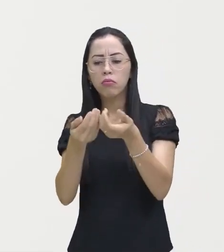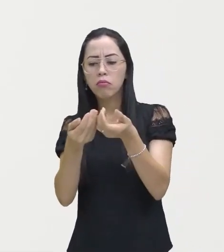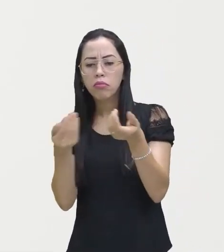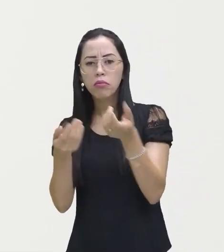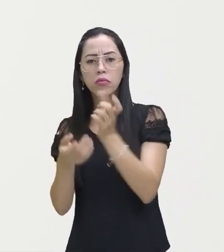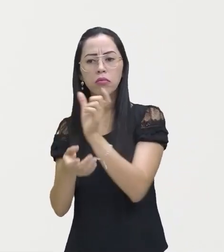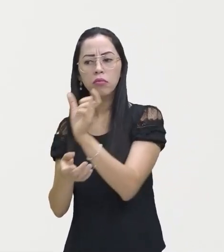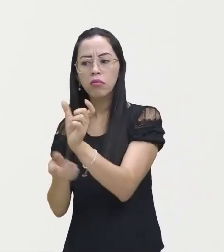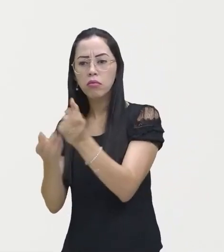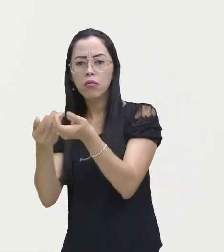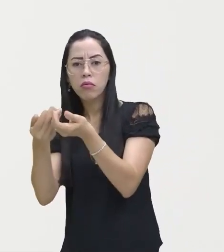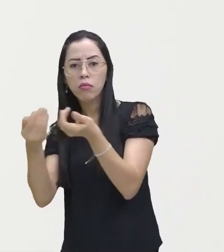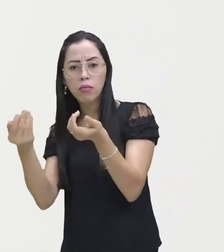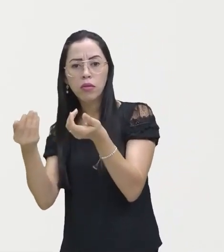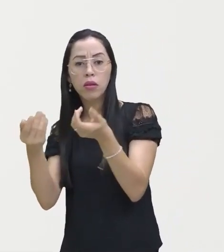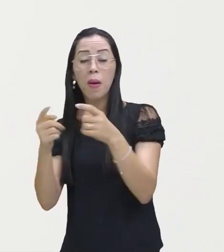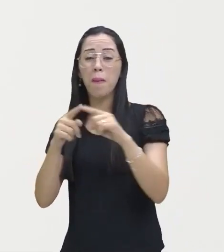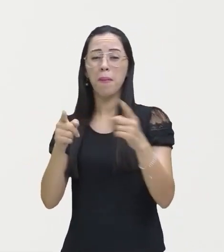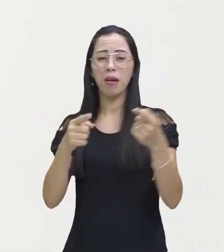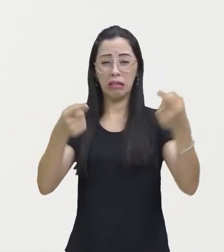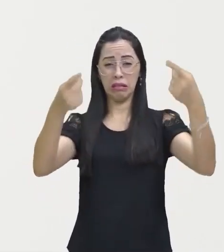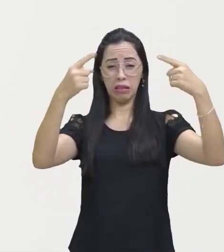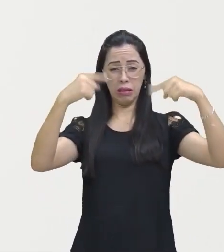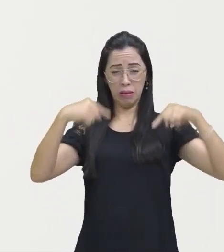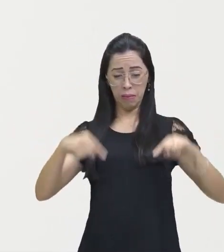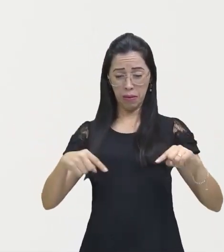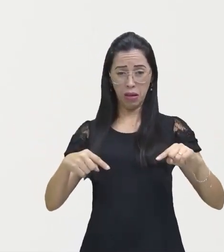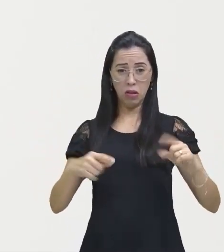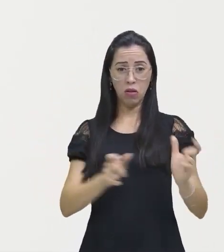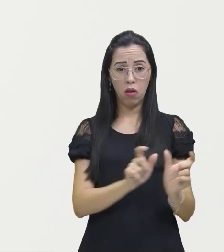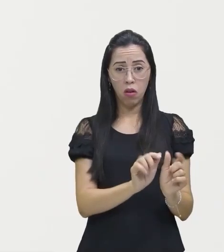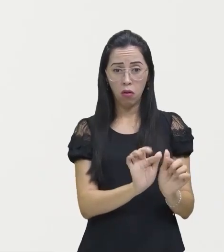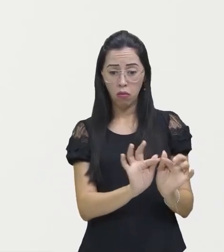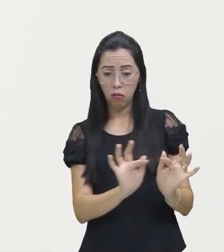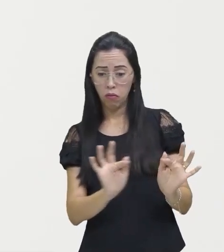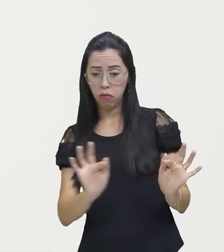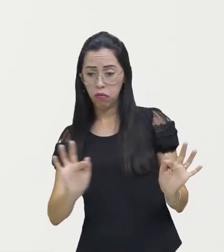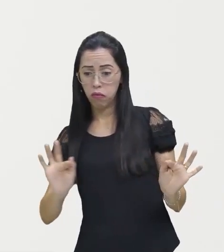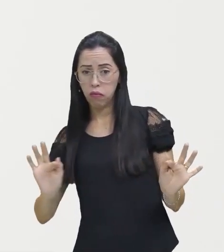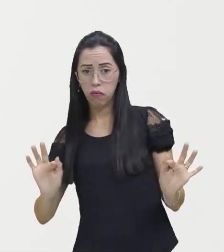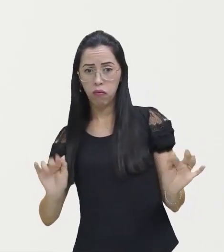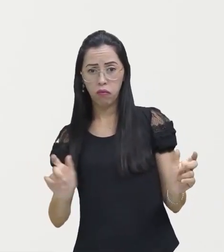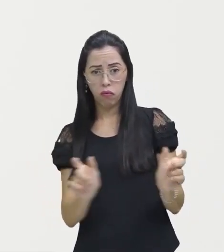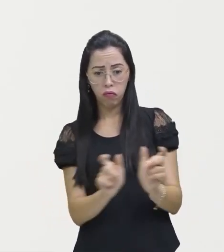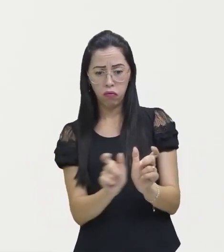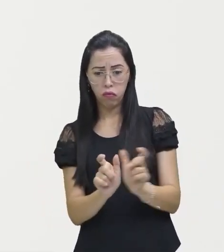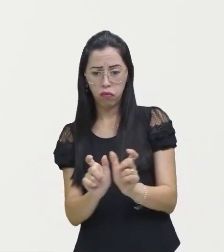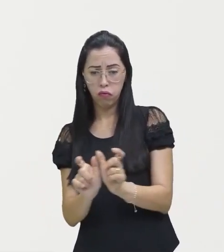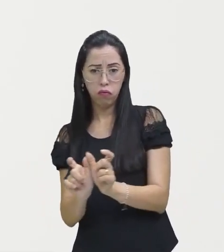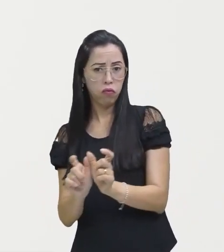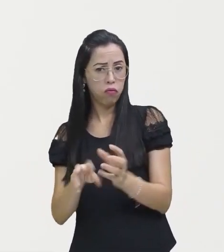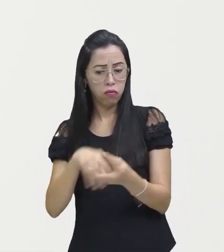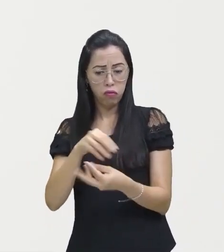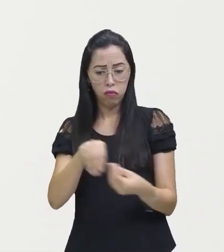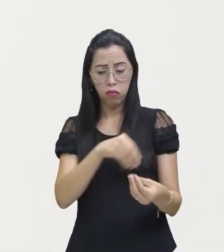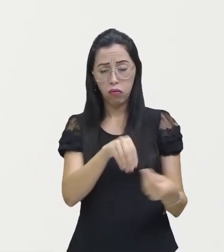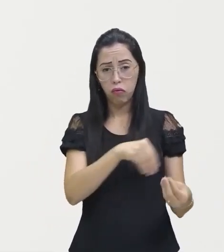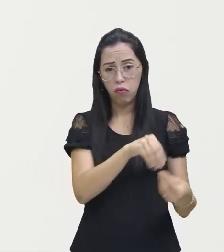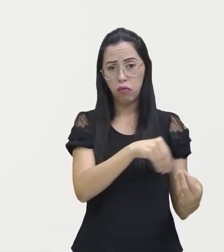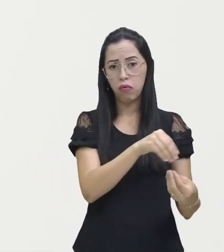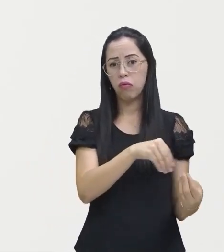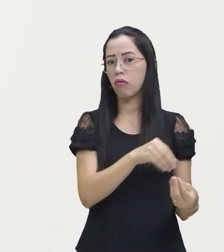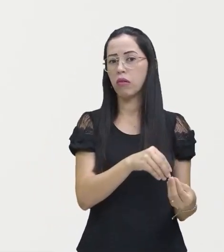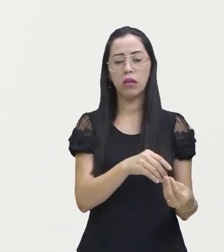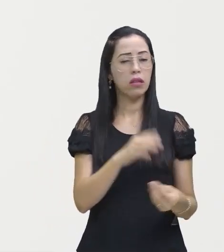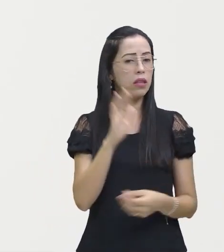percebemos que quando as palavras ficam todas grudadinhas, sem espaço, fica uma coisa muito confusa, muito misturada e não